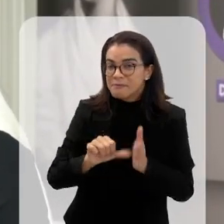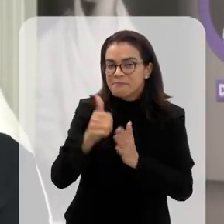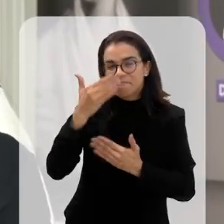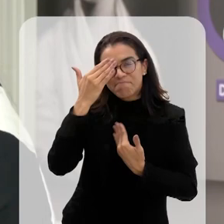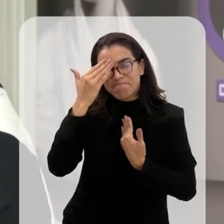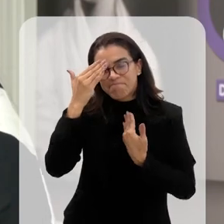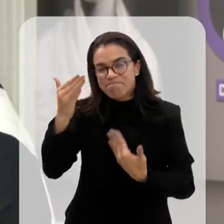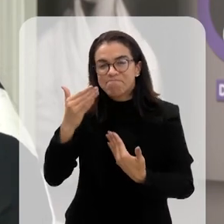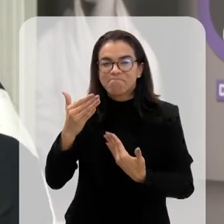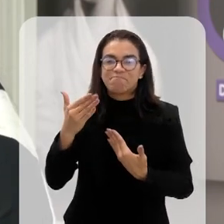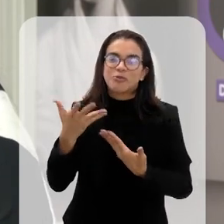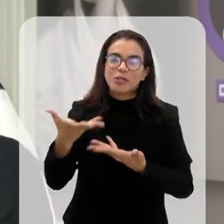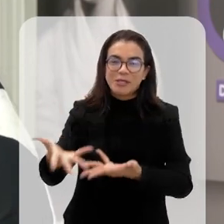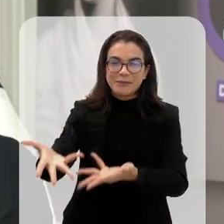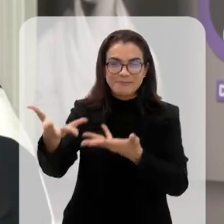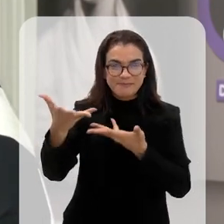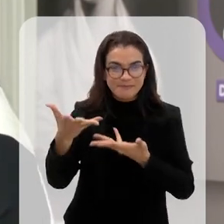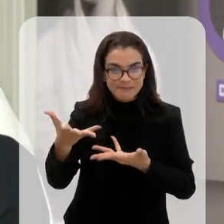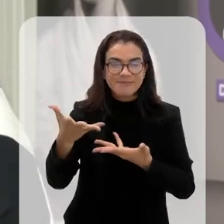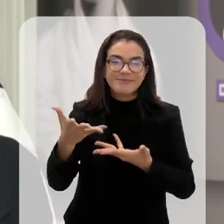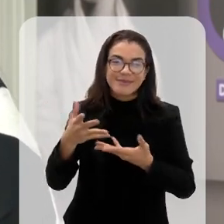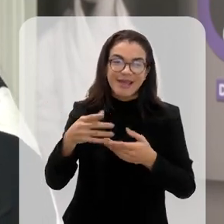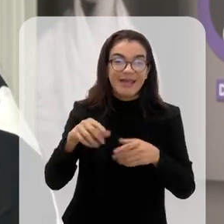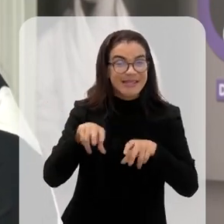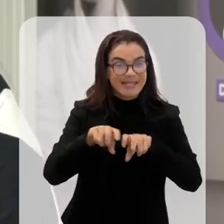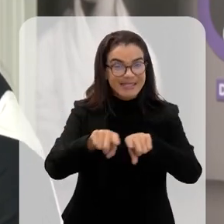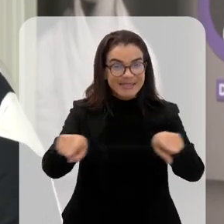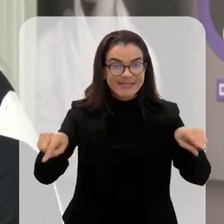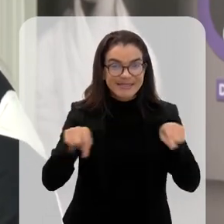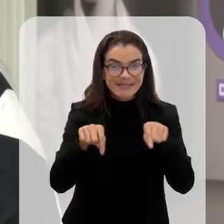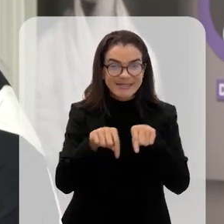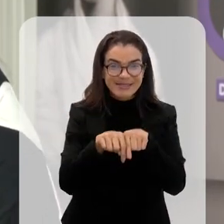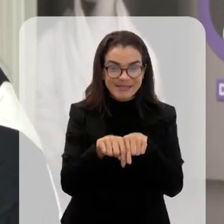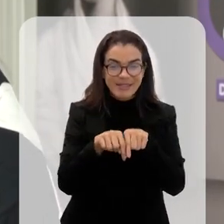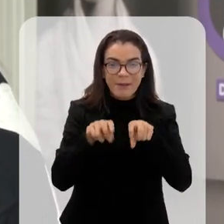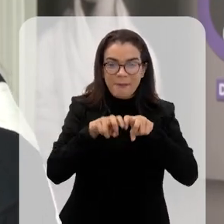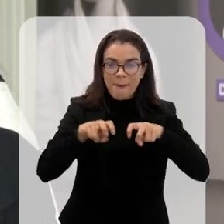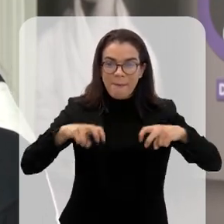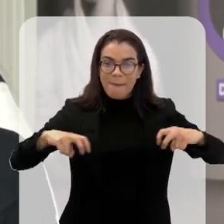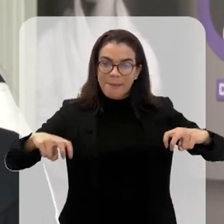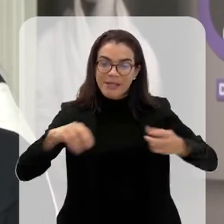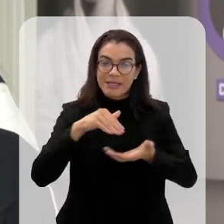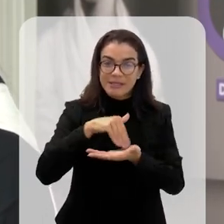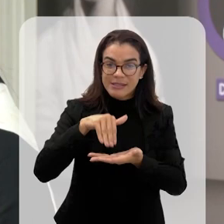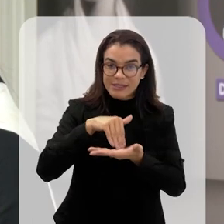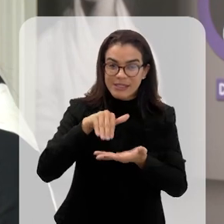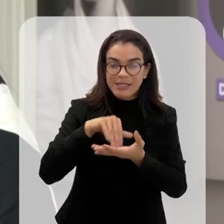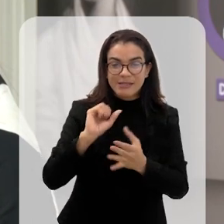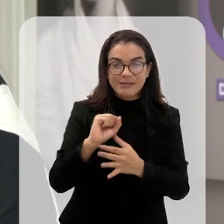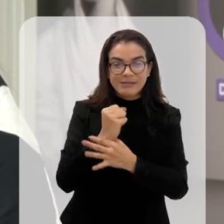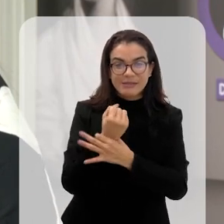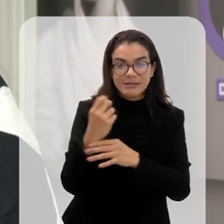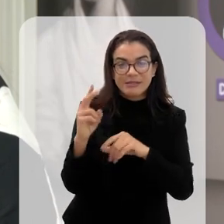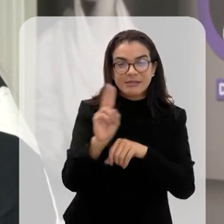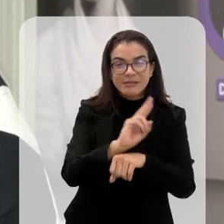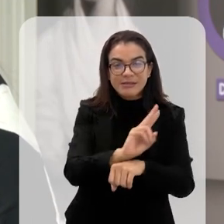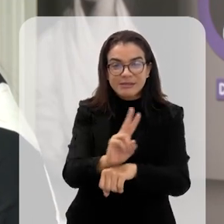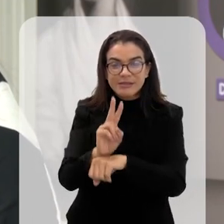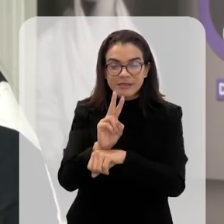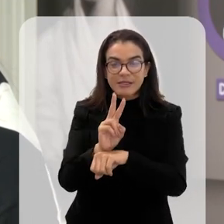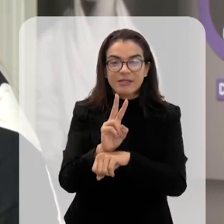primeiro lugar, quero lhe agradecer por ter nos recebido aqui. Nós estamos na Secretaria de